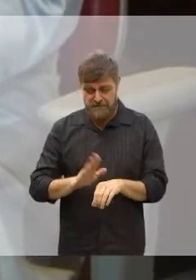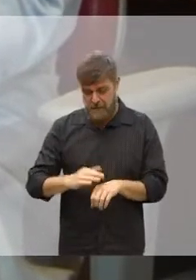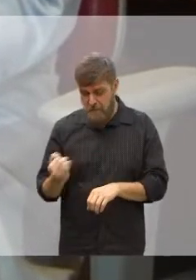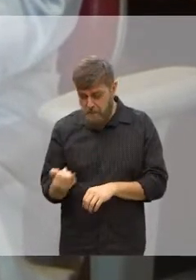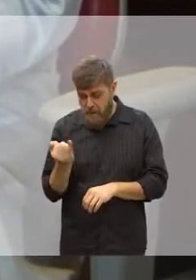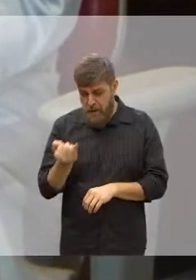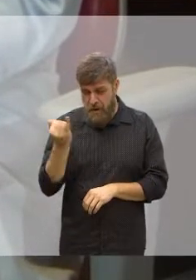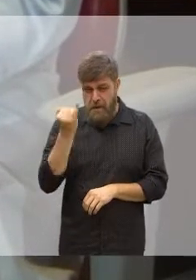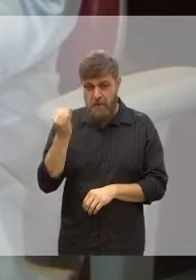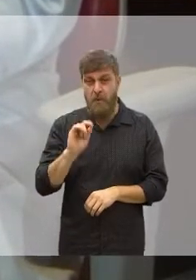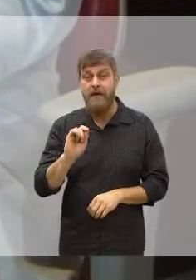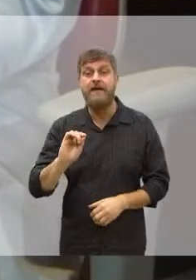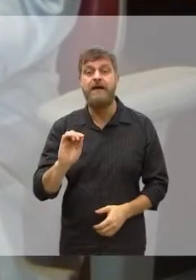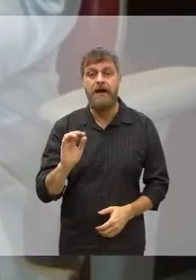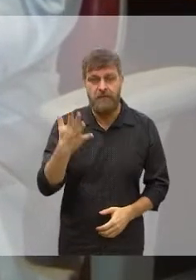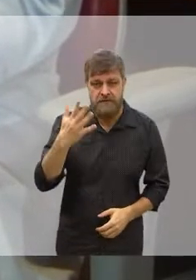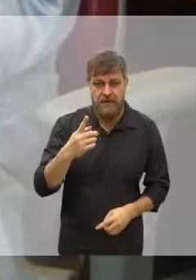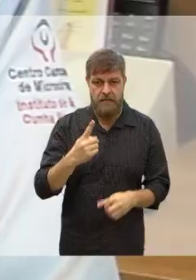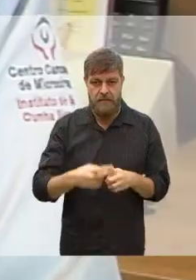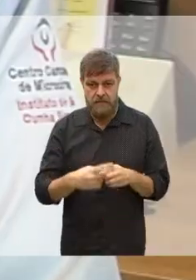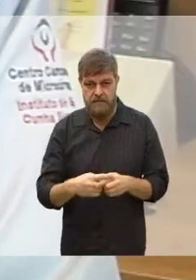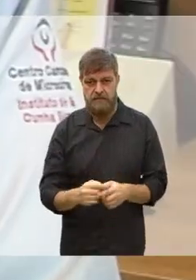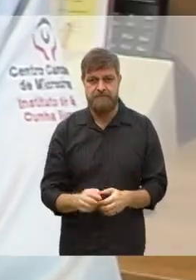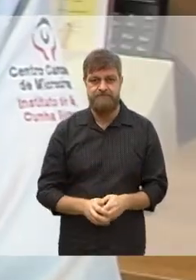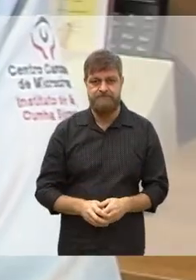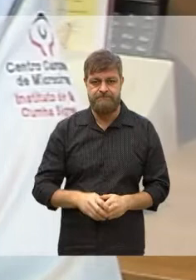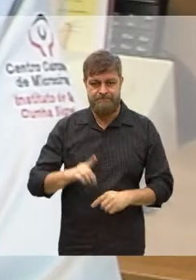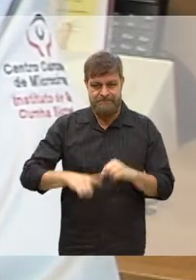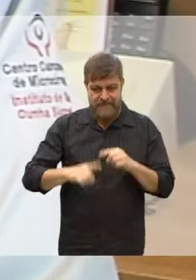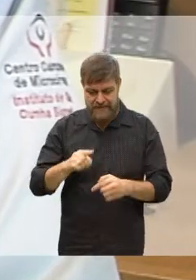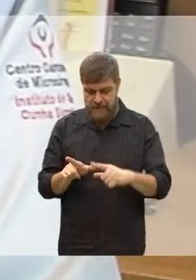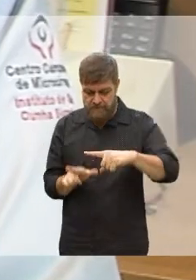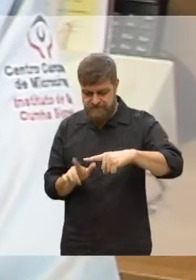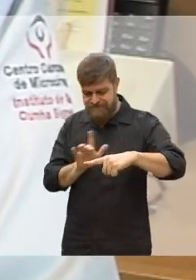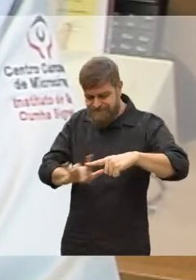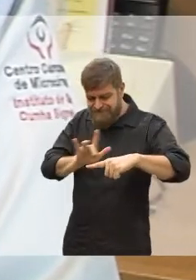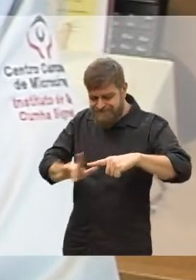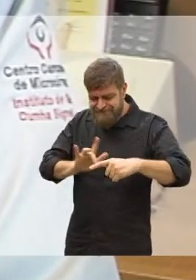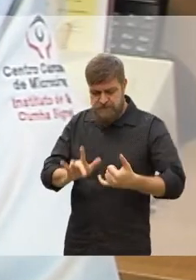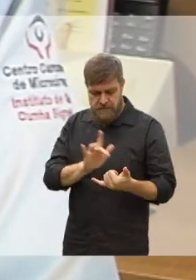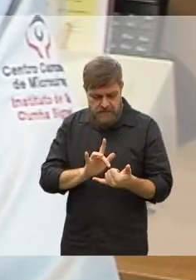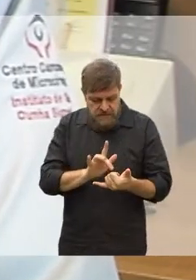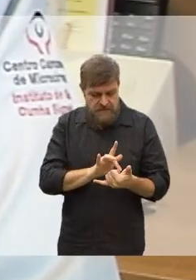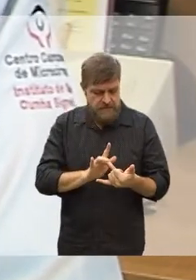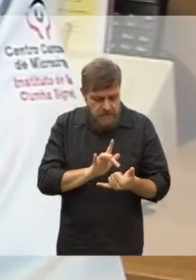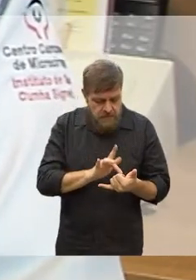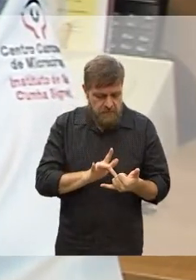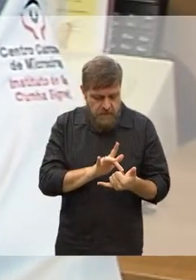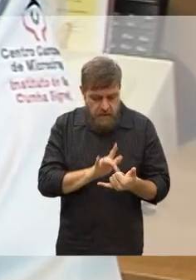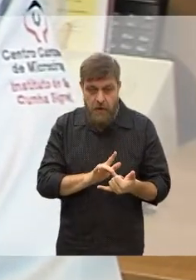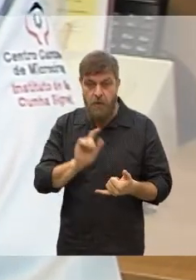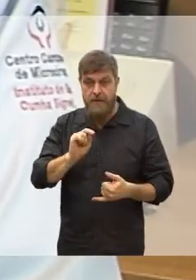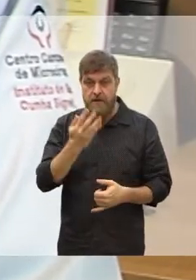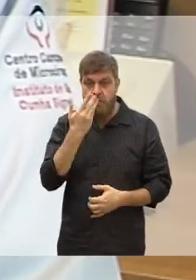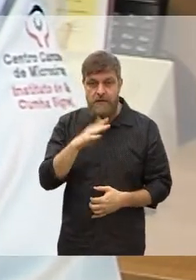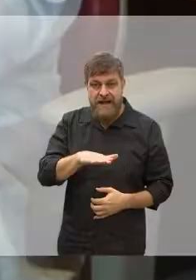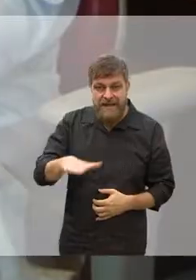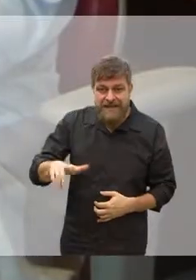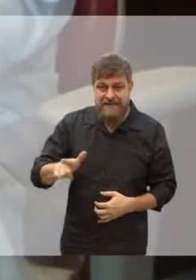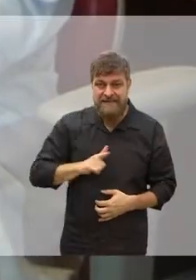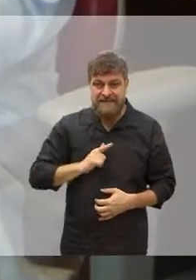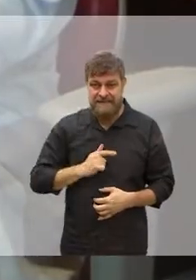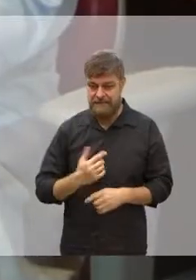que tem acontecido, devido ao uso excessivo dos tablets e celulares principalmente, é que as crianças